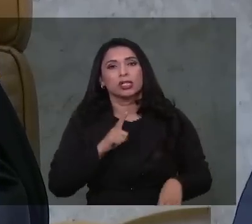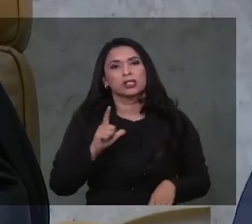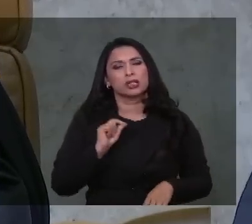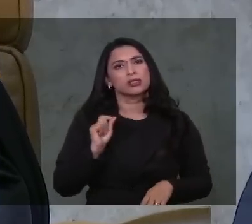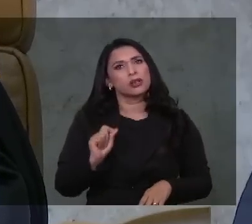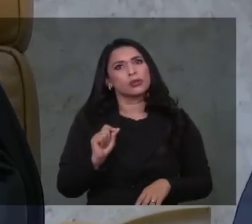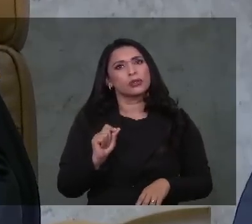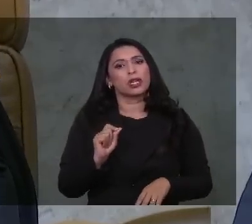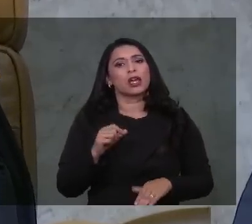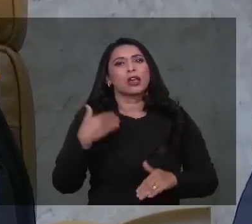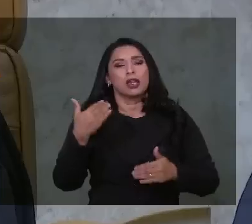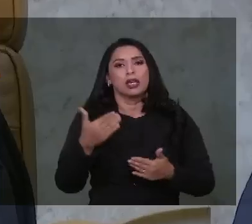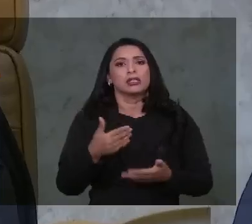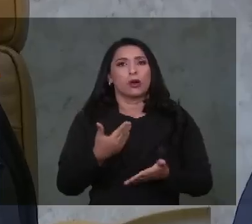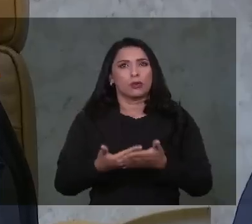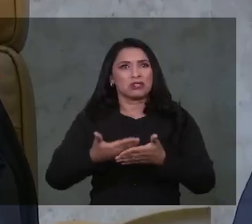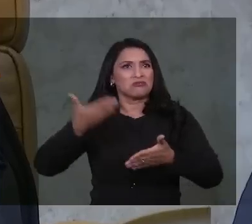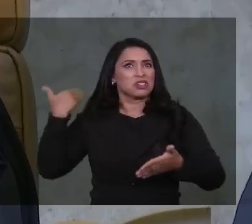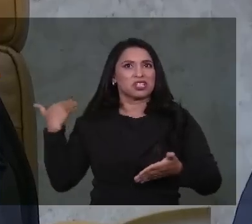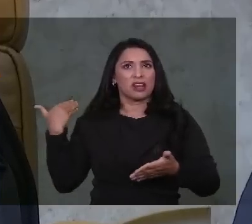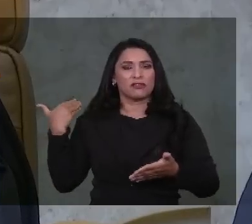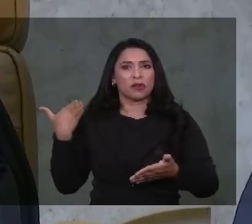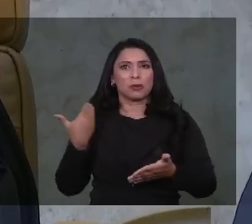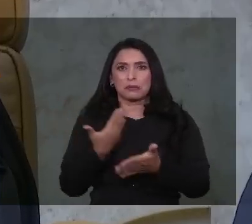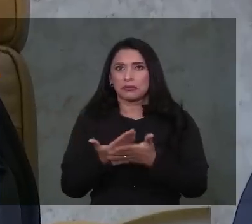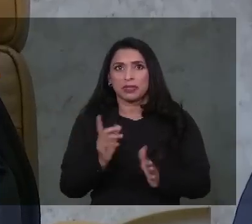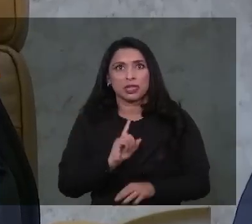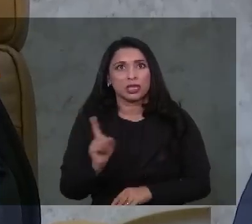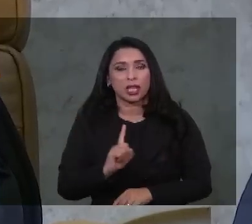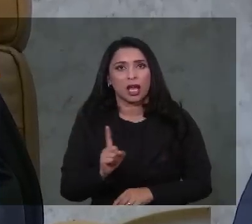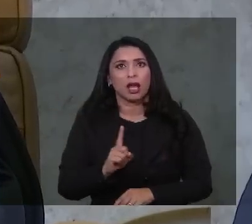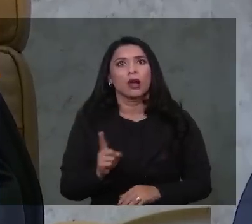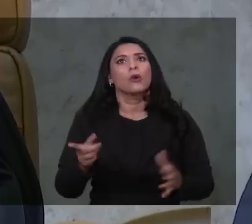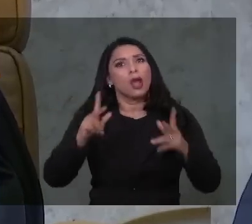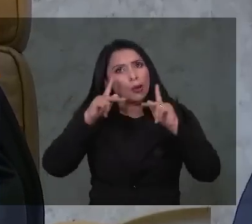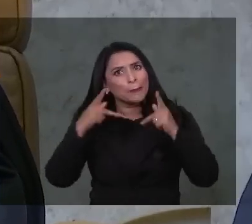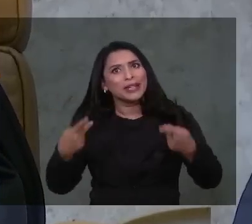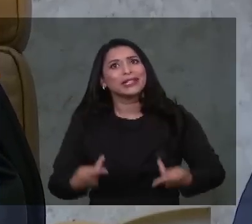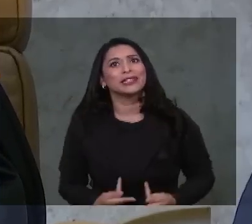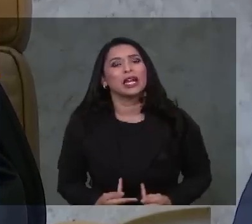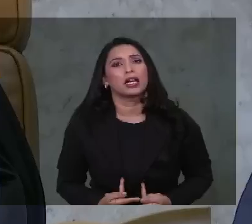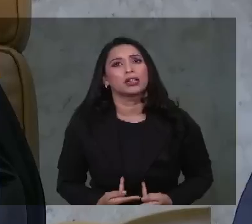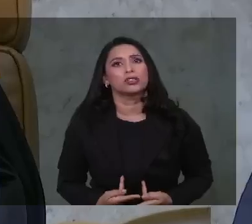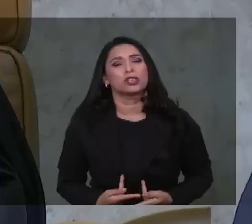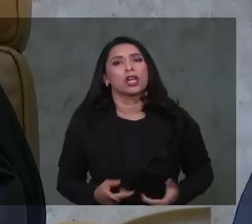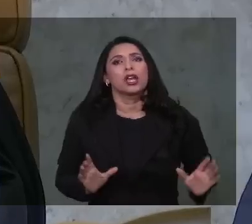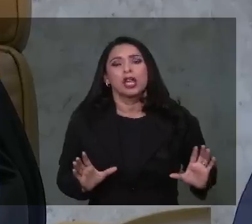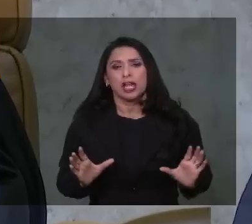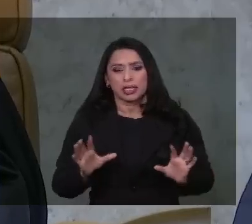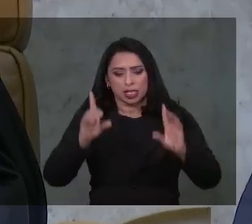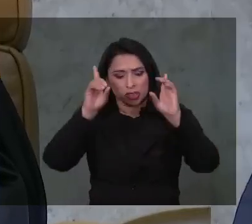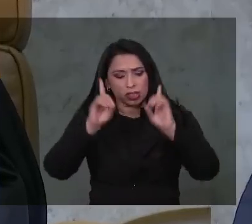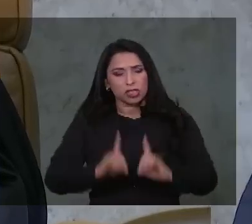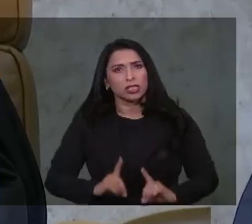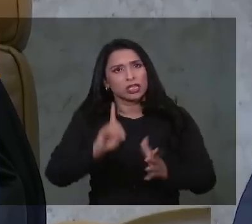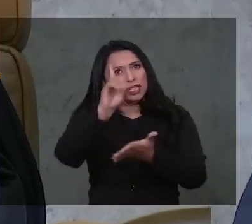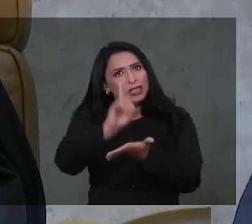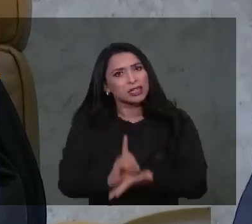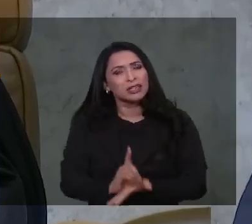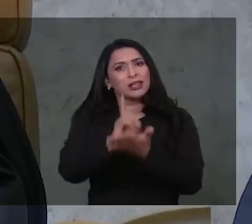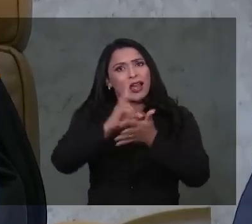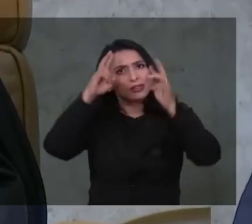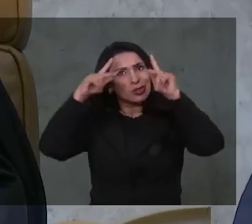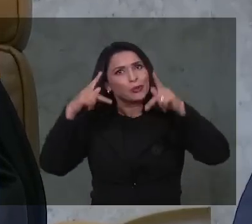progressistas. Não são. Essas são as causas da humanidade, da dignidade humana, do respeito